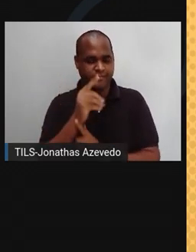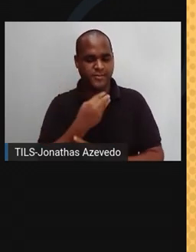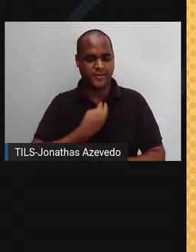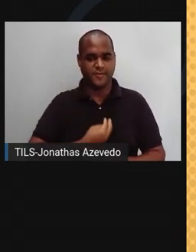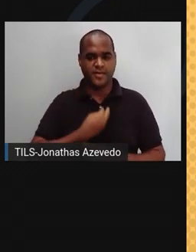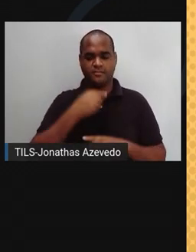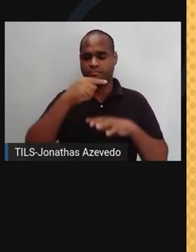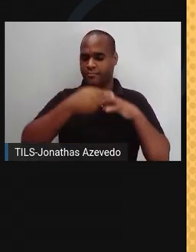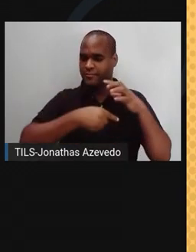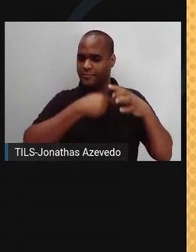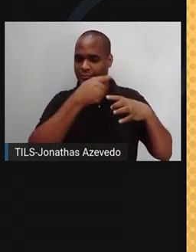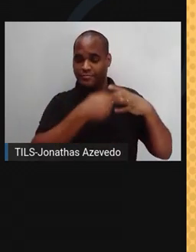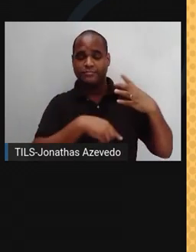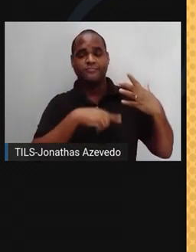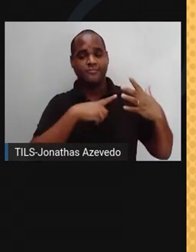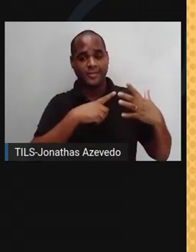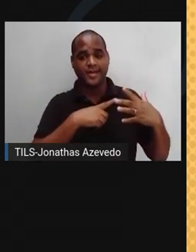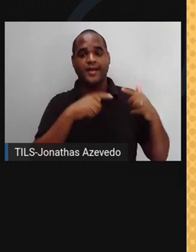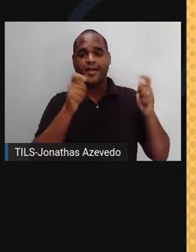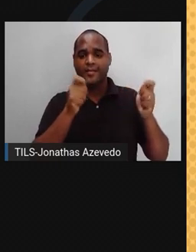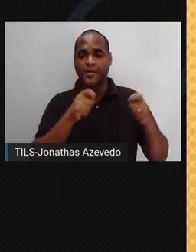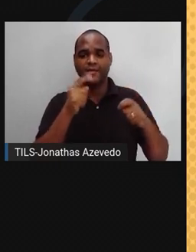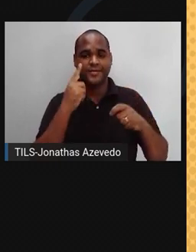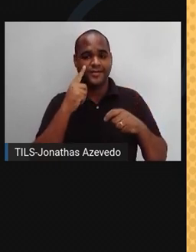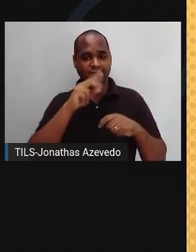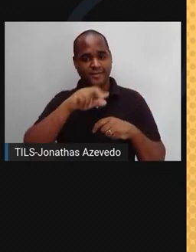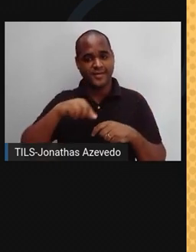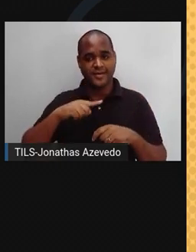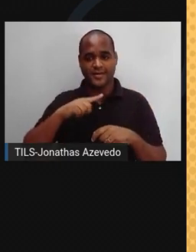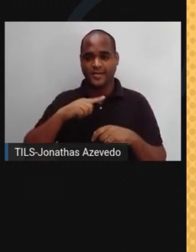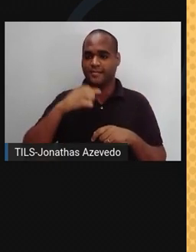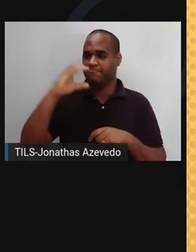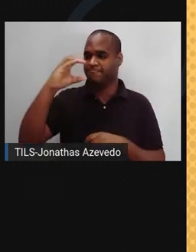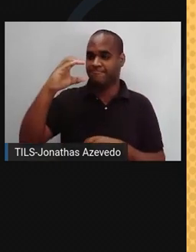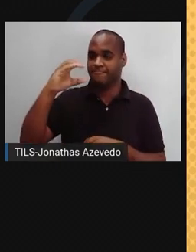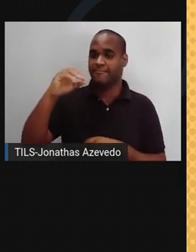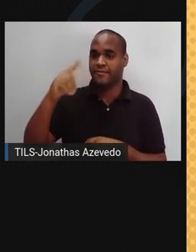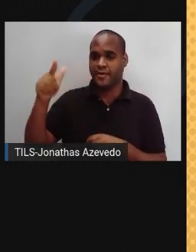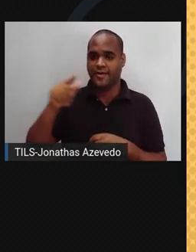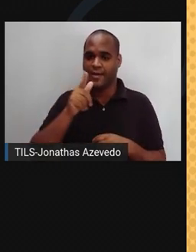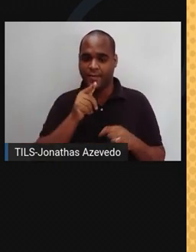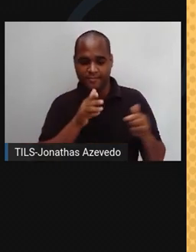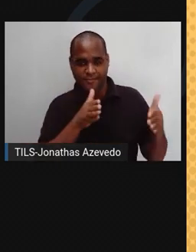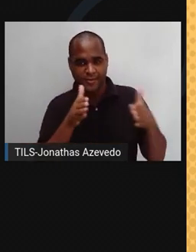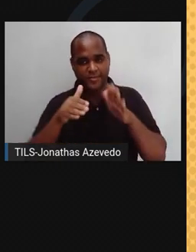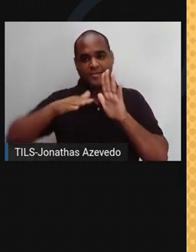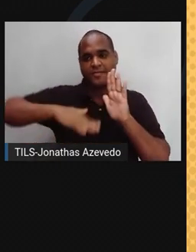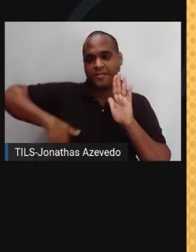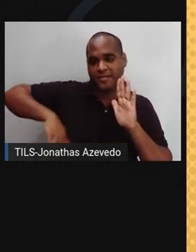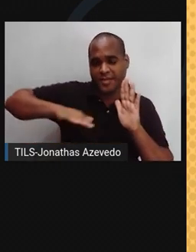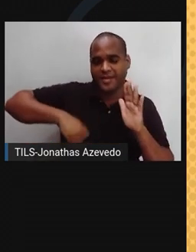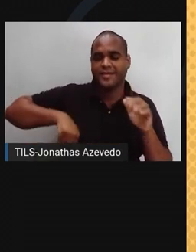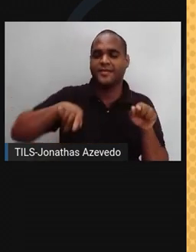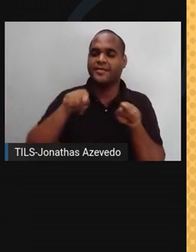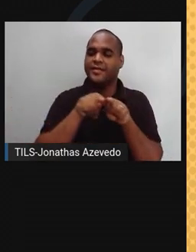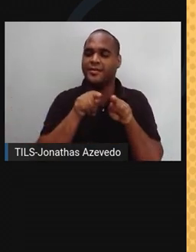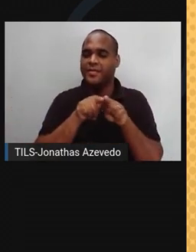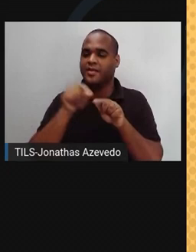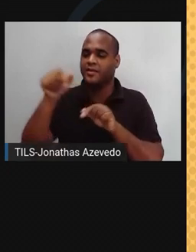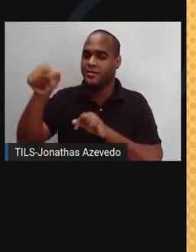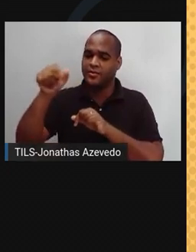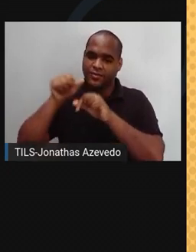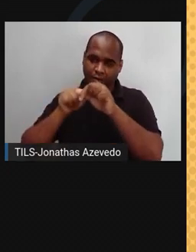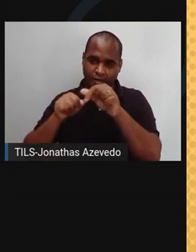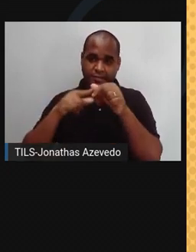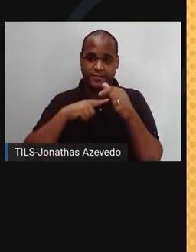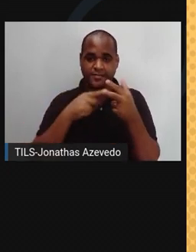haja fica no nosso planeta pois ela interfere na nossa firma e no nível dos rios e mares suas mudanças de